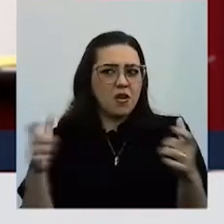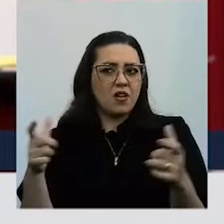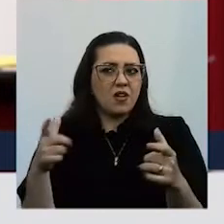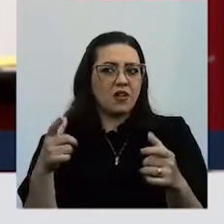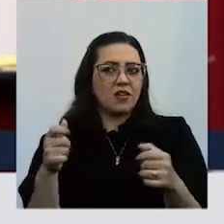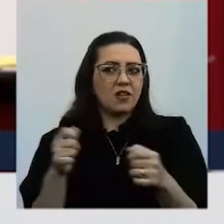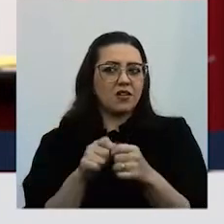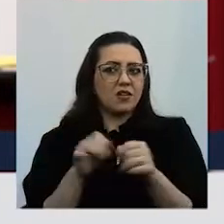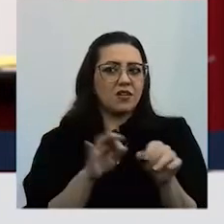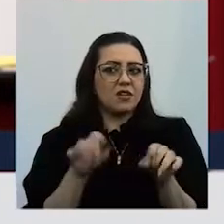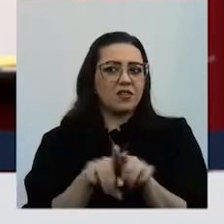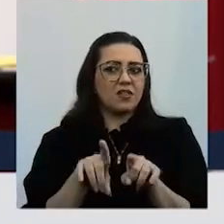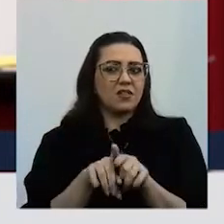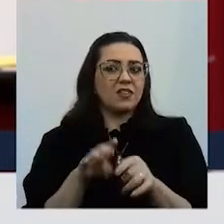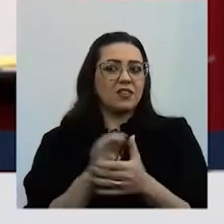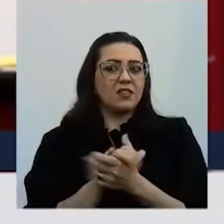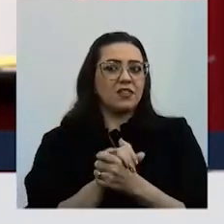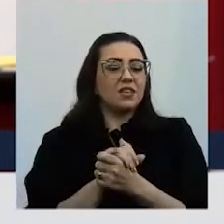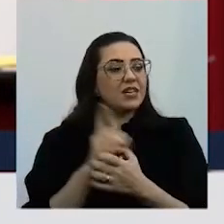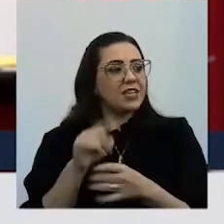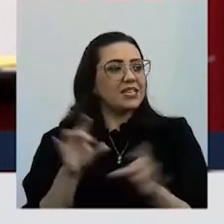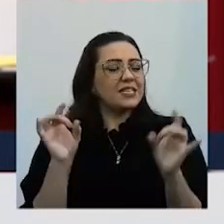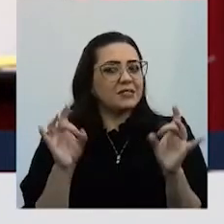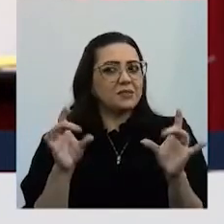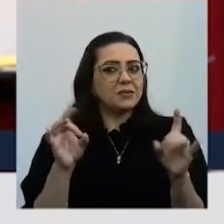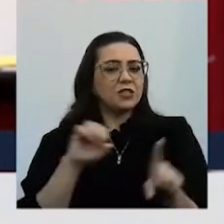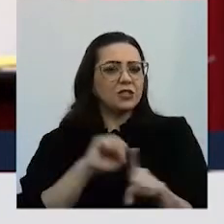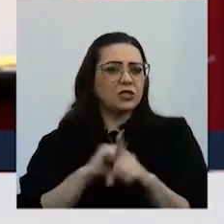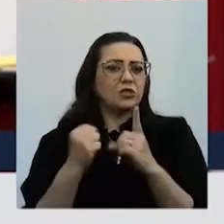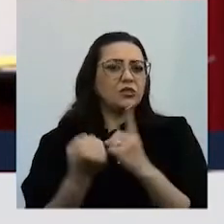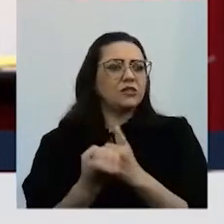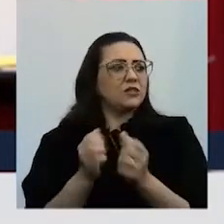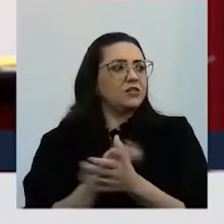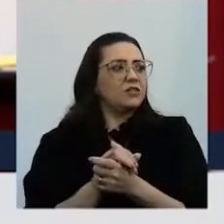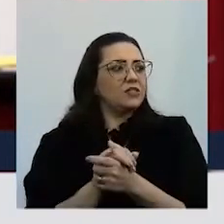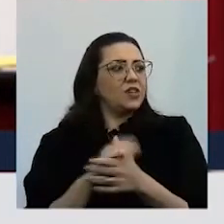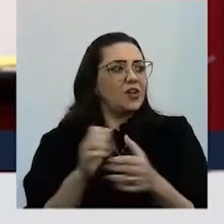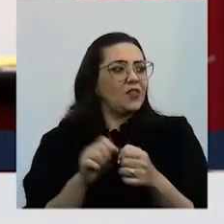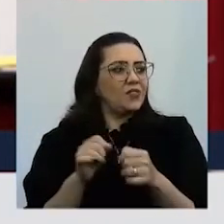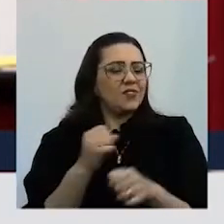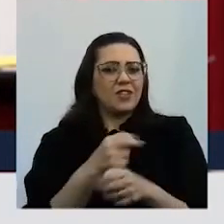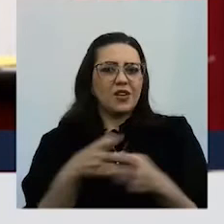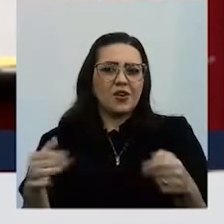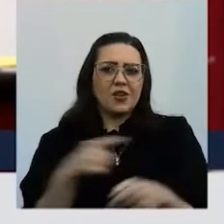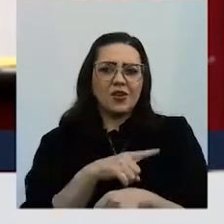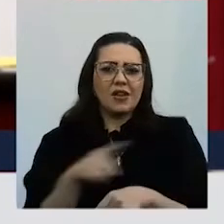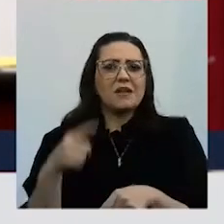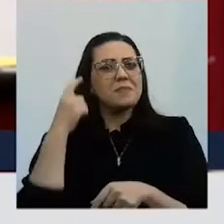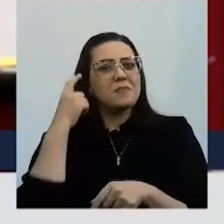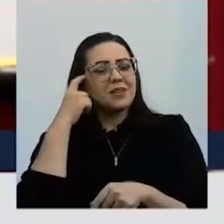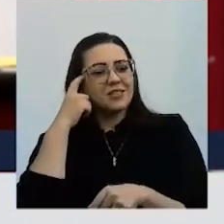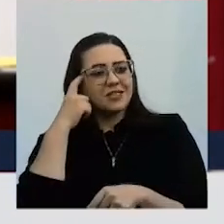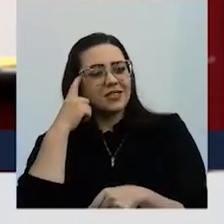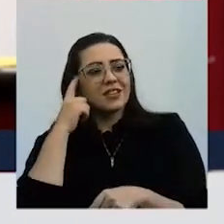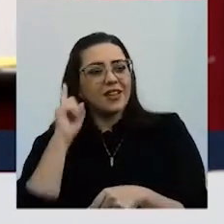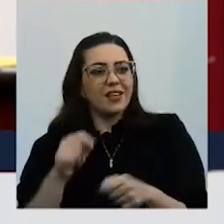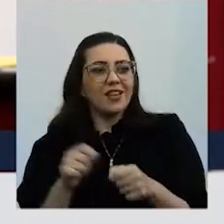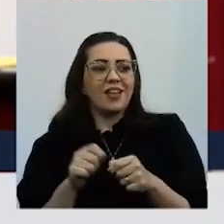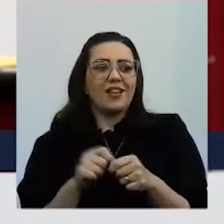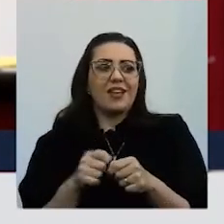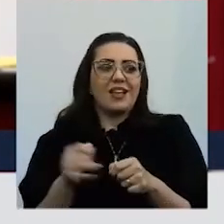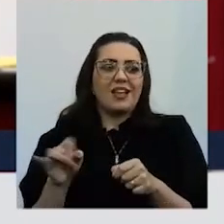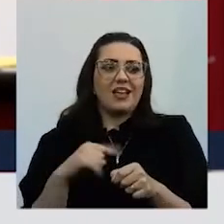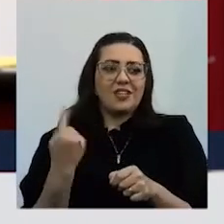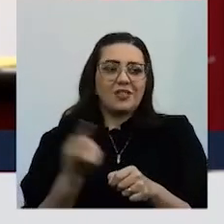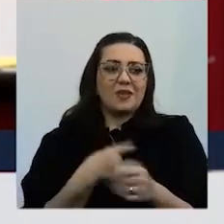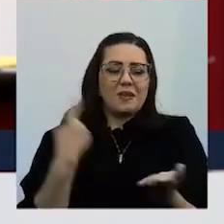cidade, contribuiu nas causas sociais, fez ações pensando nos mais vulneráveis e assim deixou